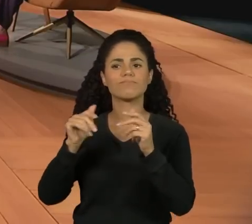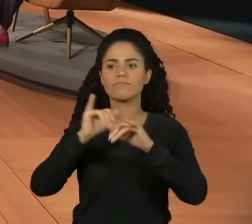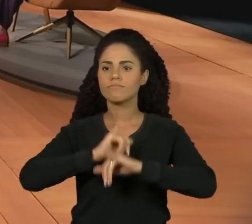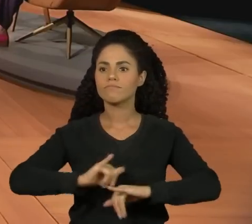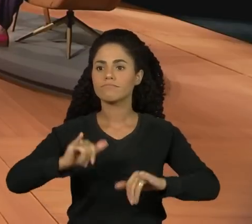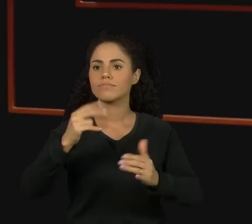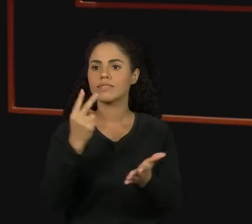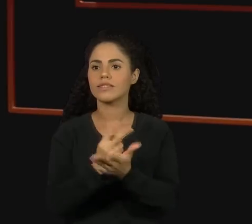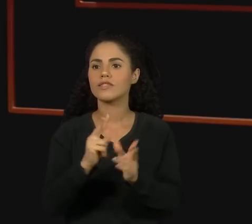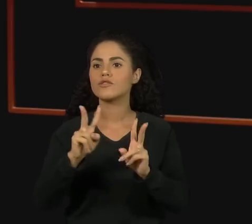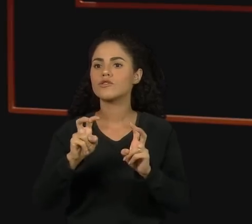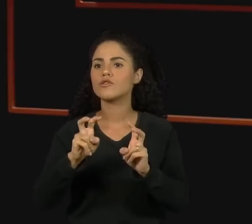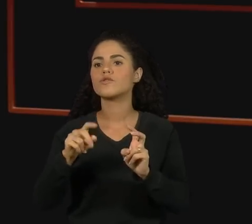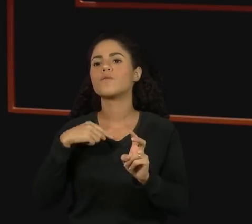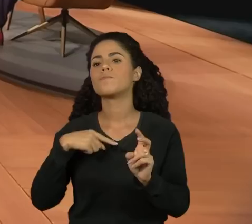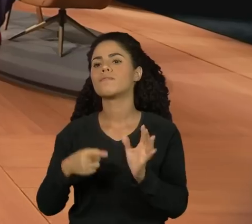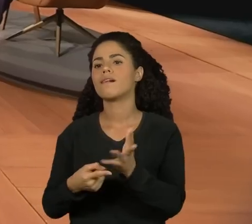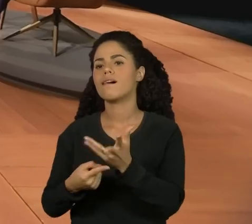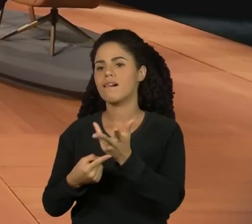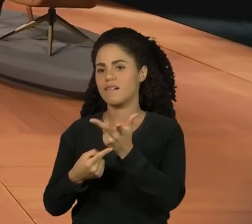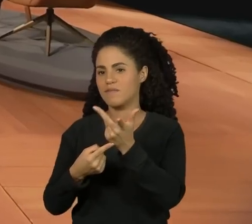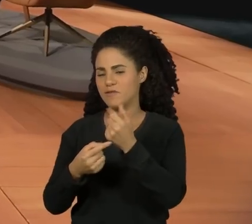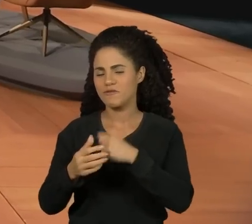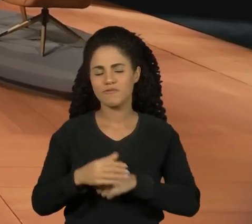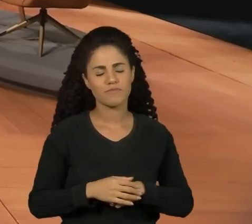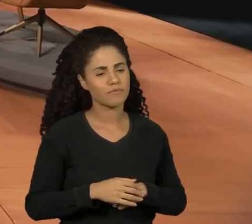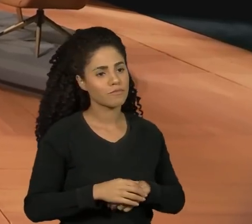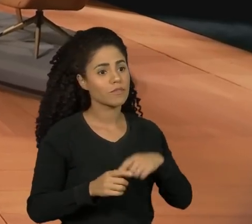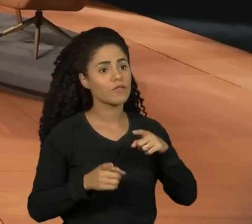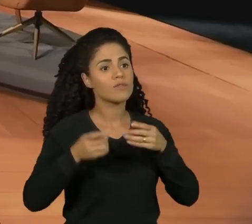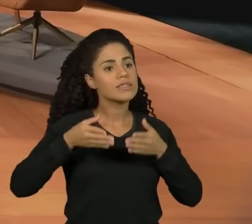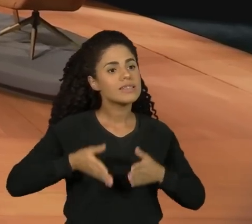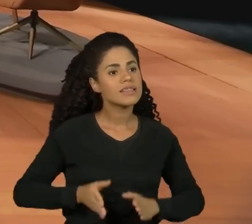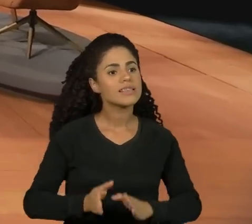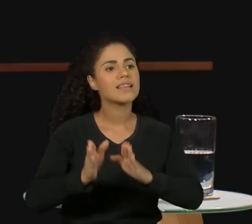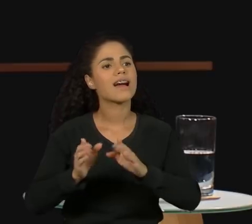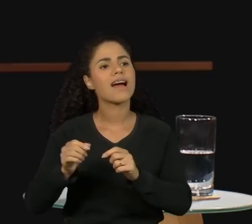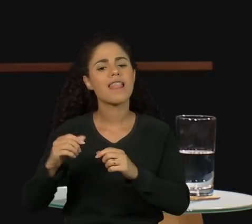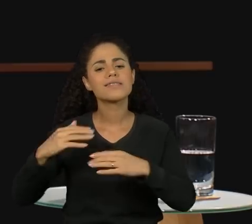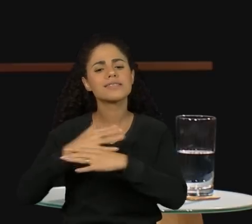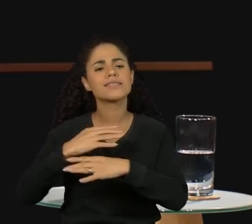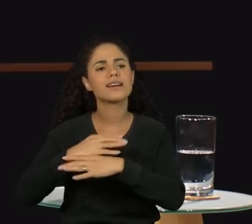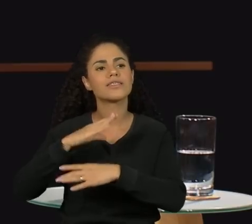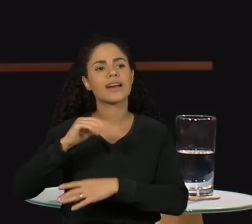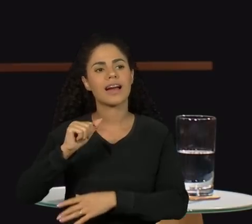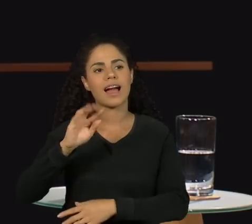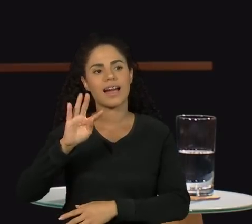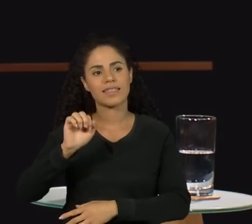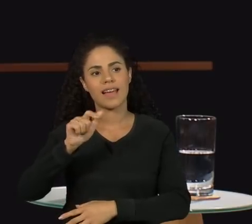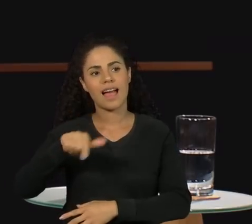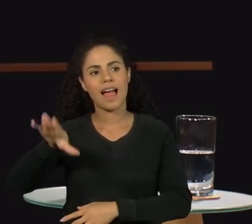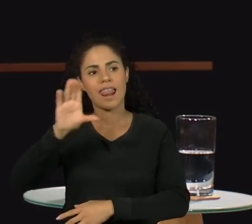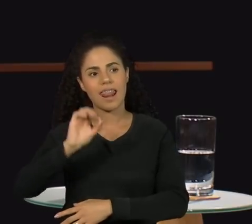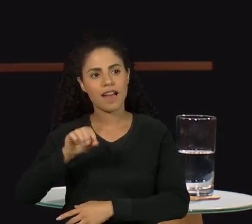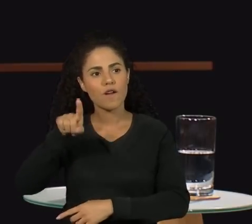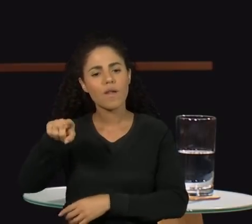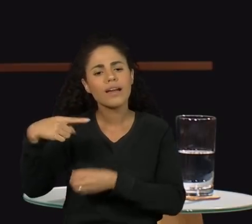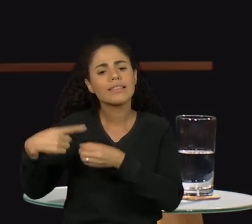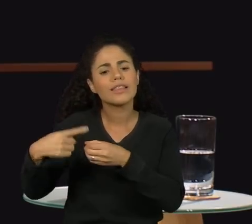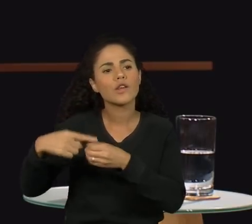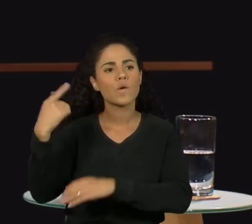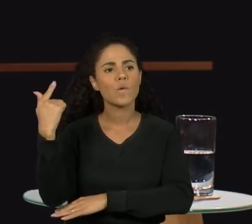divulgação dessa arte tão importante, né? Farjala, você nasceu na cidade de Catalão, interior de Goiás, uma cidade